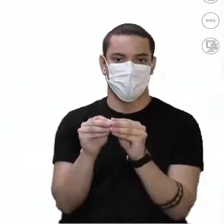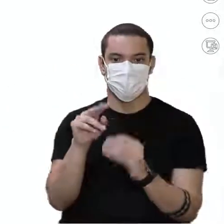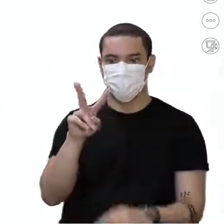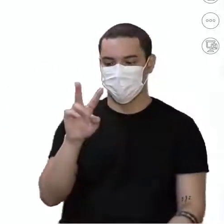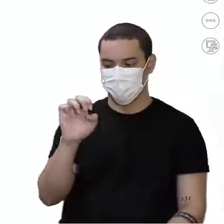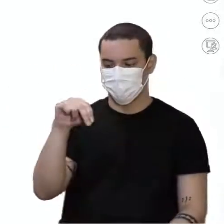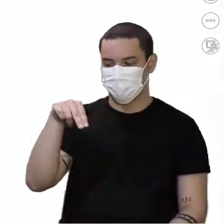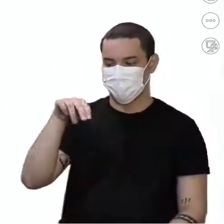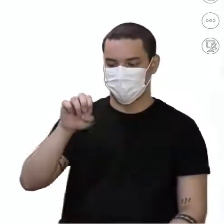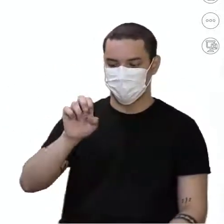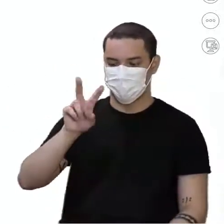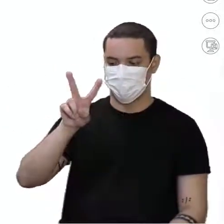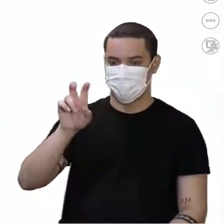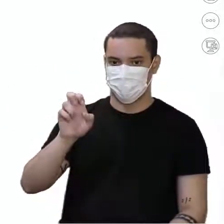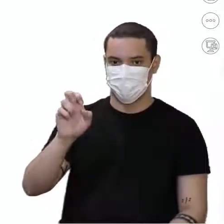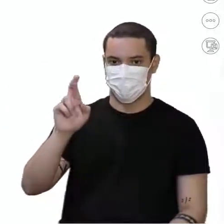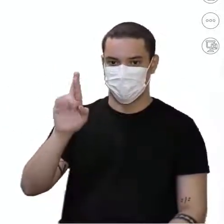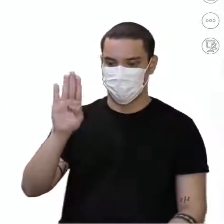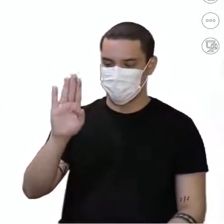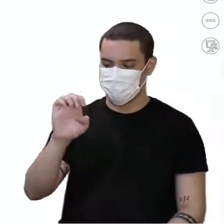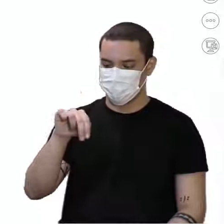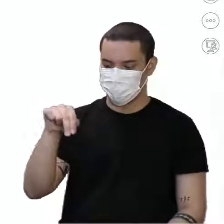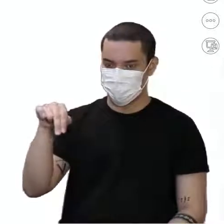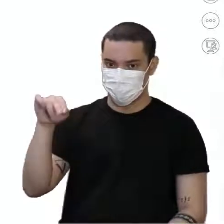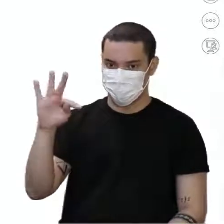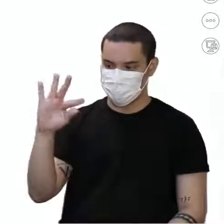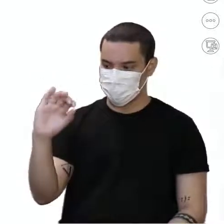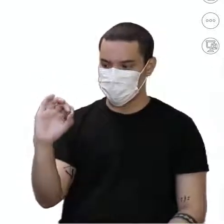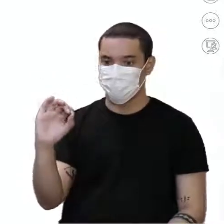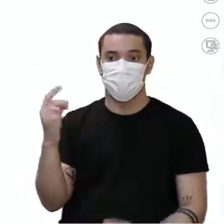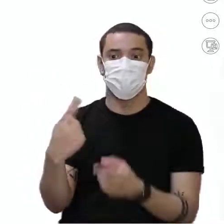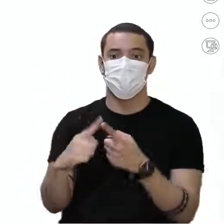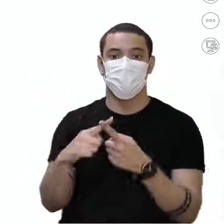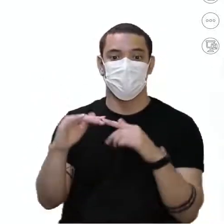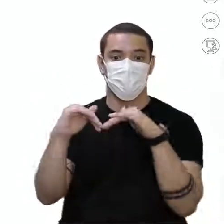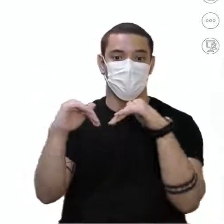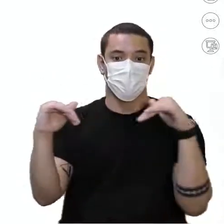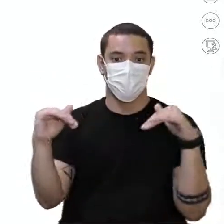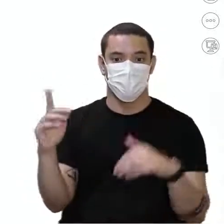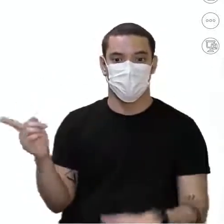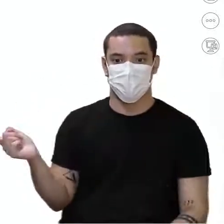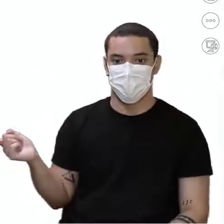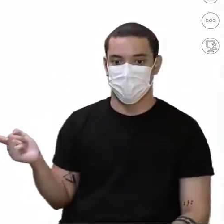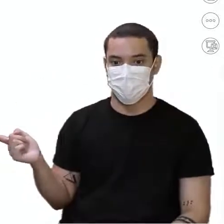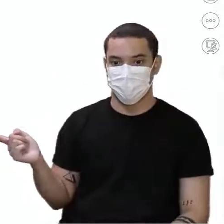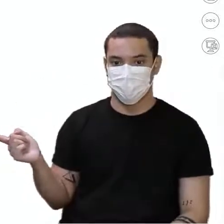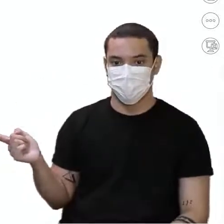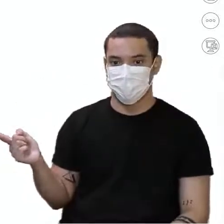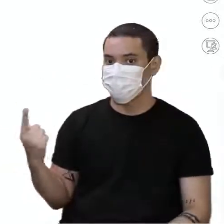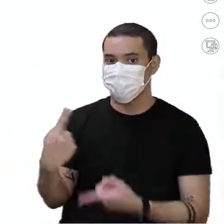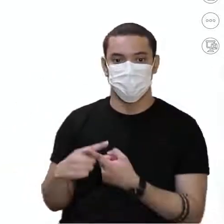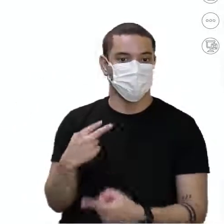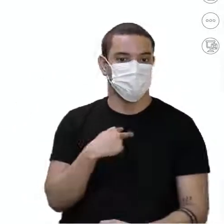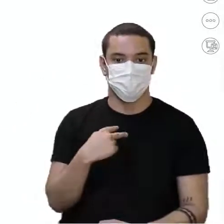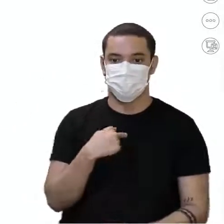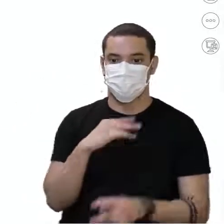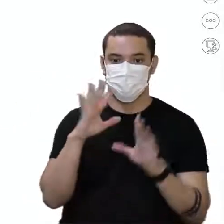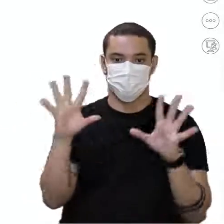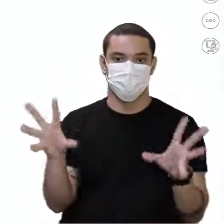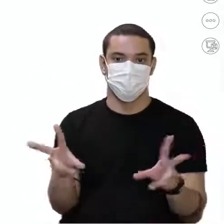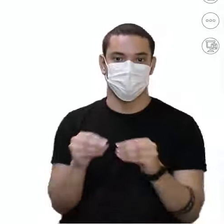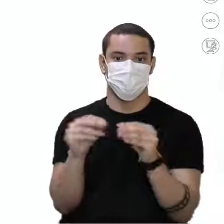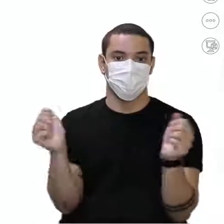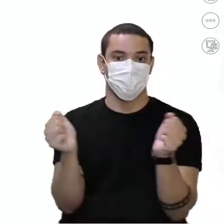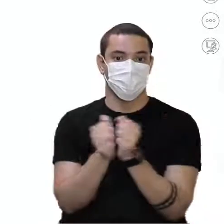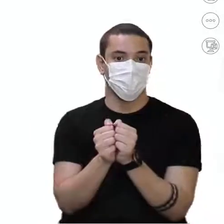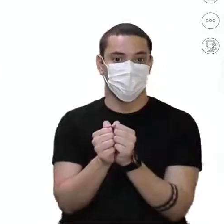ou no, I haven't been to. Por que eu separo? Por que aqui eu não posso usar o haven't aqui